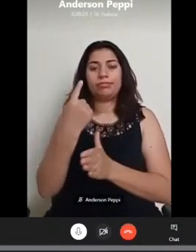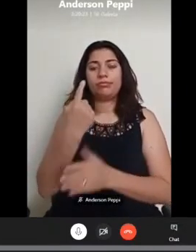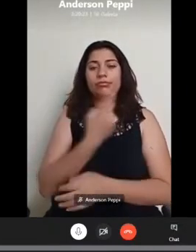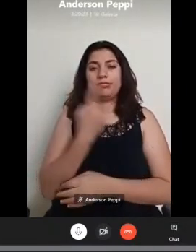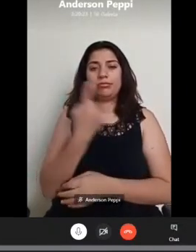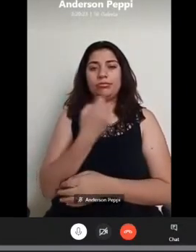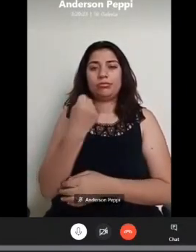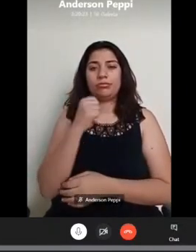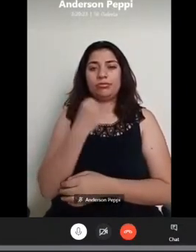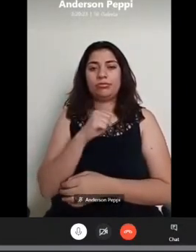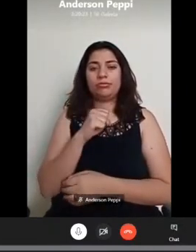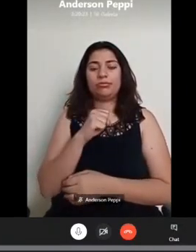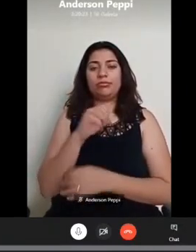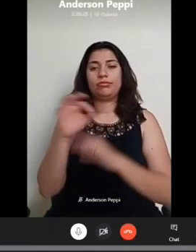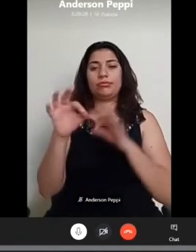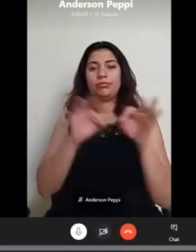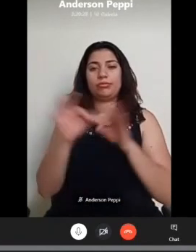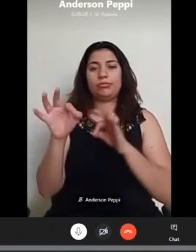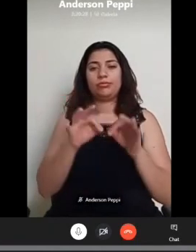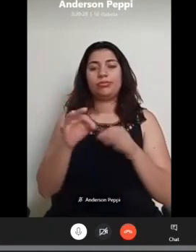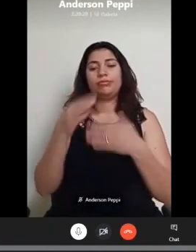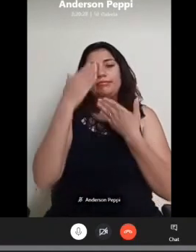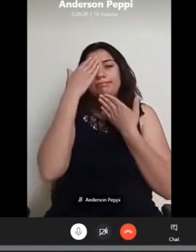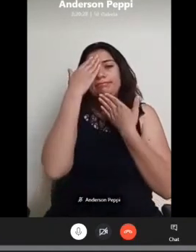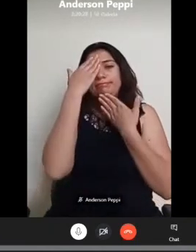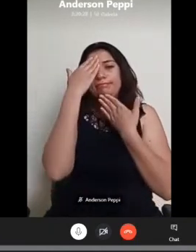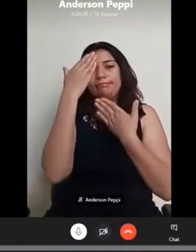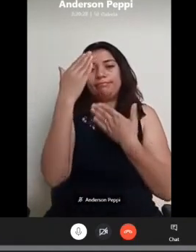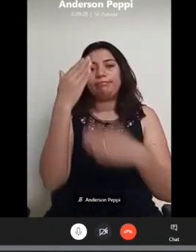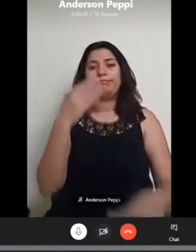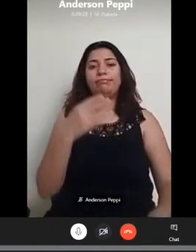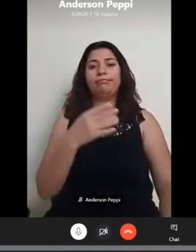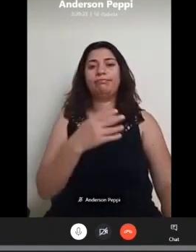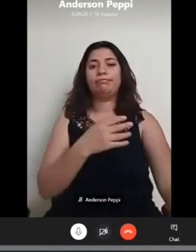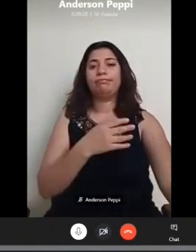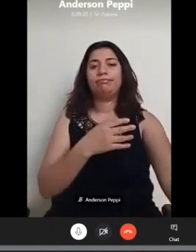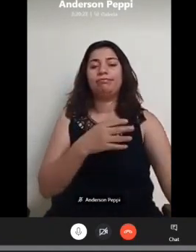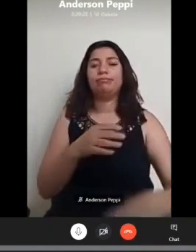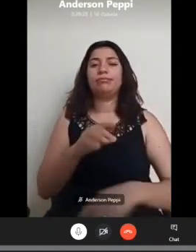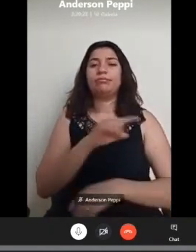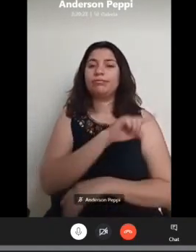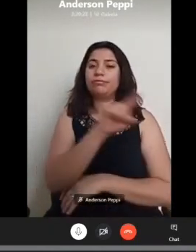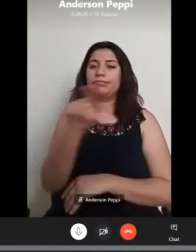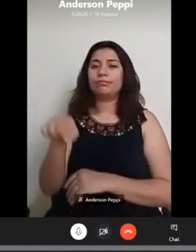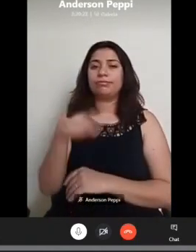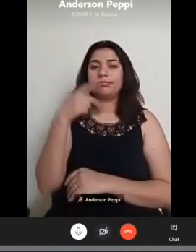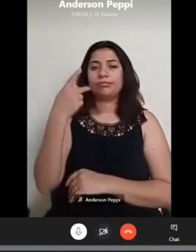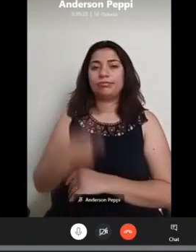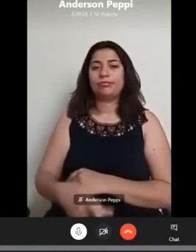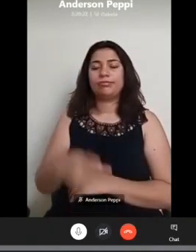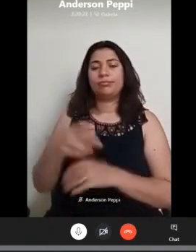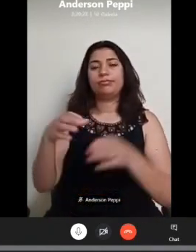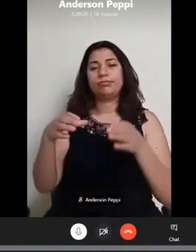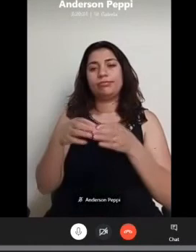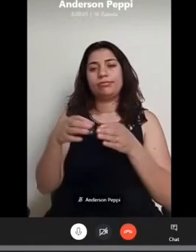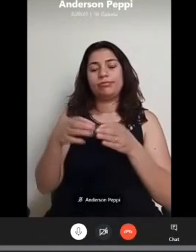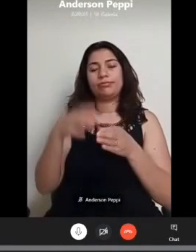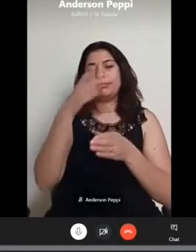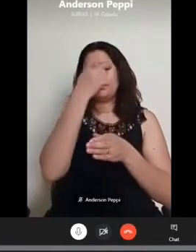uma profícua gestão aos eleitos, ao povo de Botucatu, meu sincero desejo de um feliz e próspero